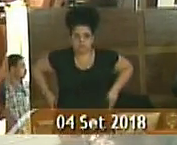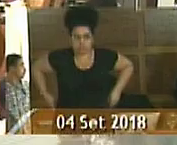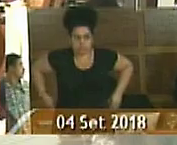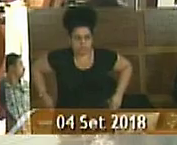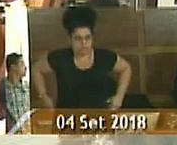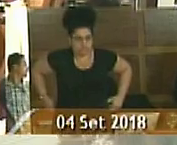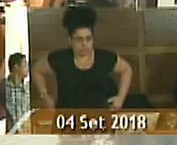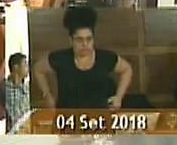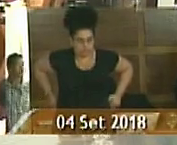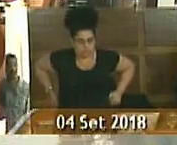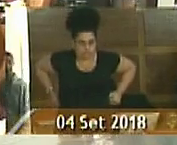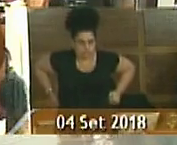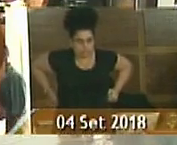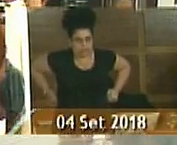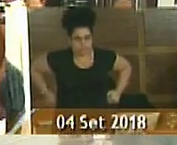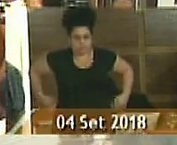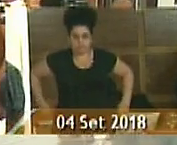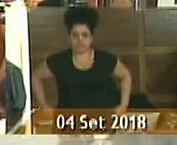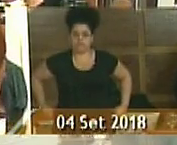Porra, chato pra caralho.